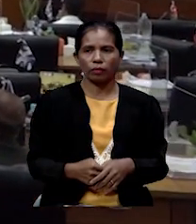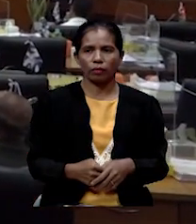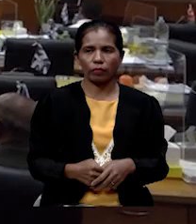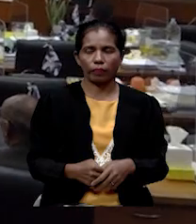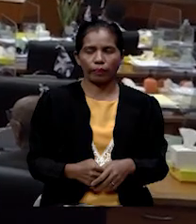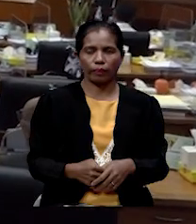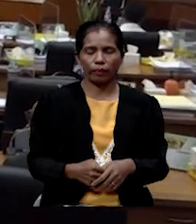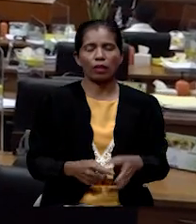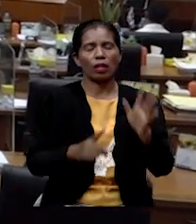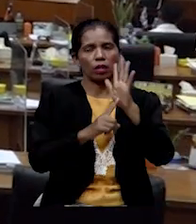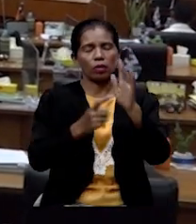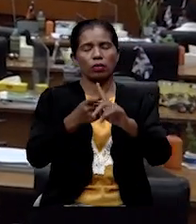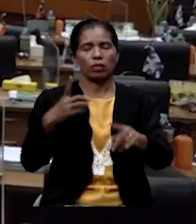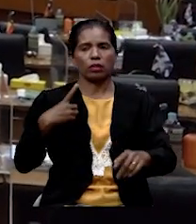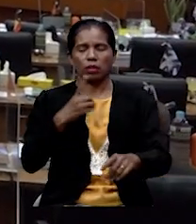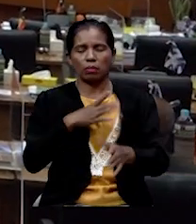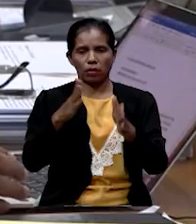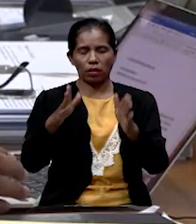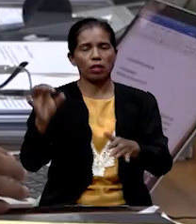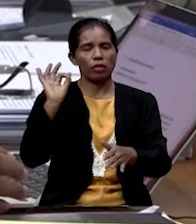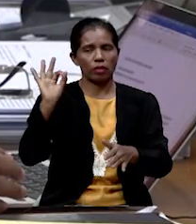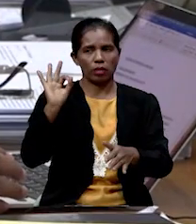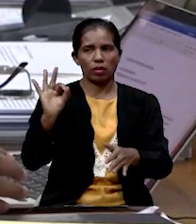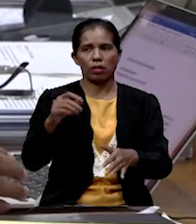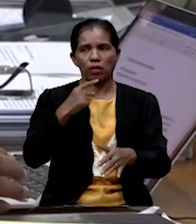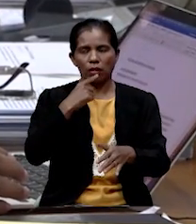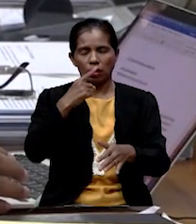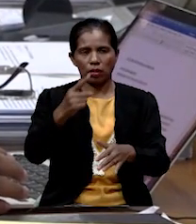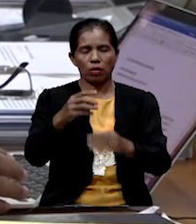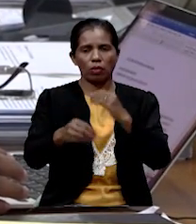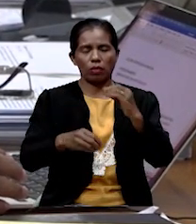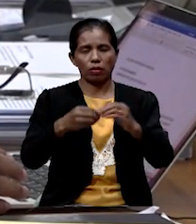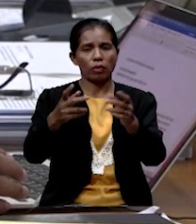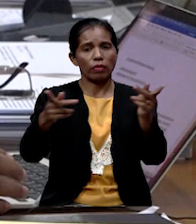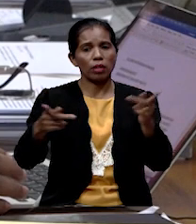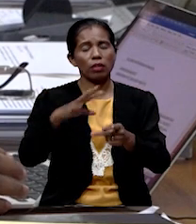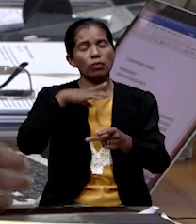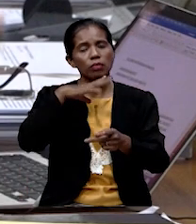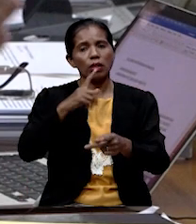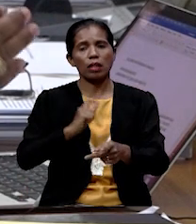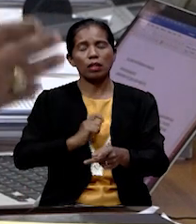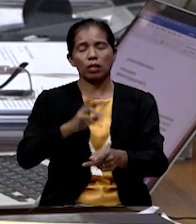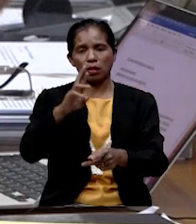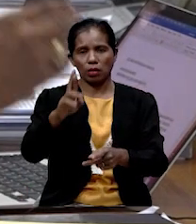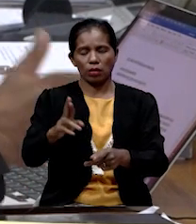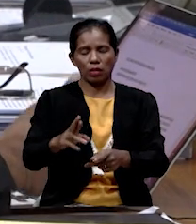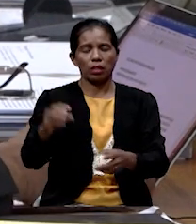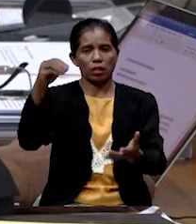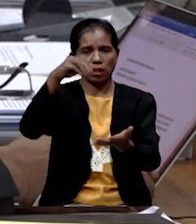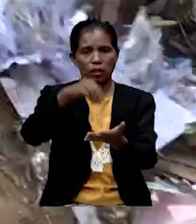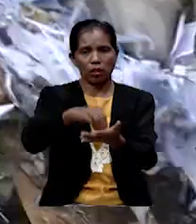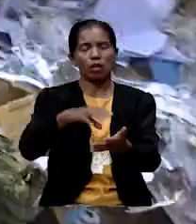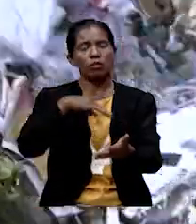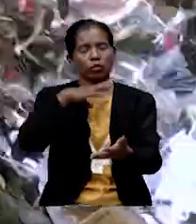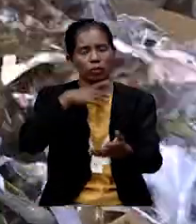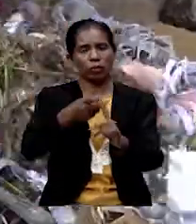Exigência ne hato husi deputado fratelin Fabian Oliveira relaciona fatin lisu tibar nebe durante ne akumula lisu